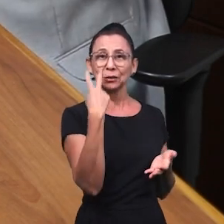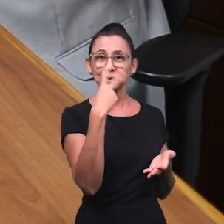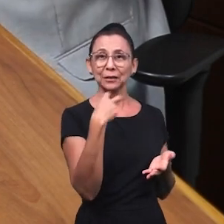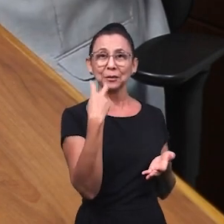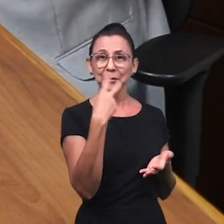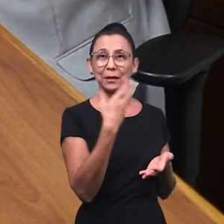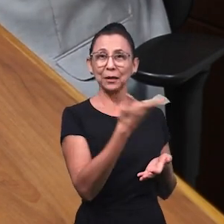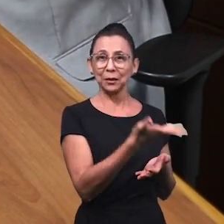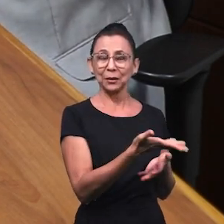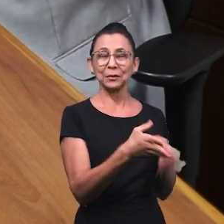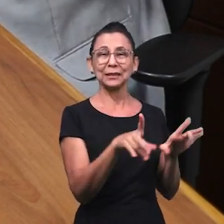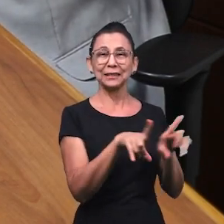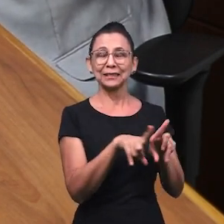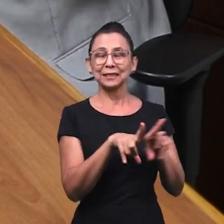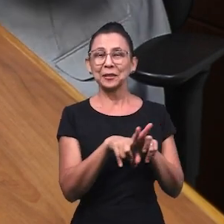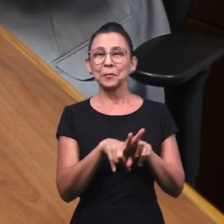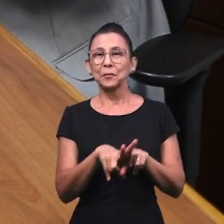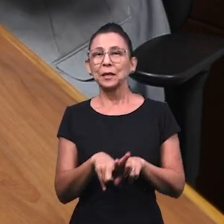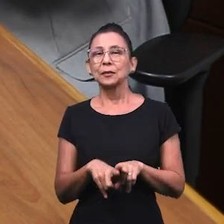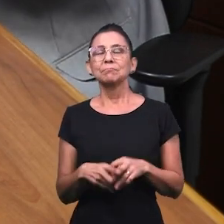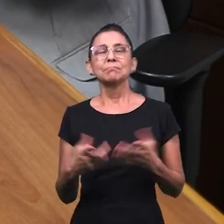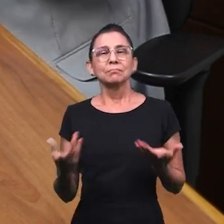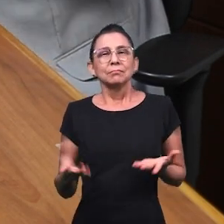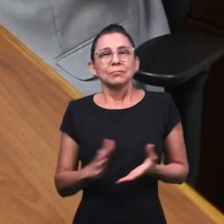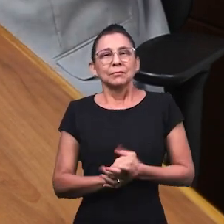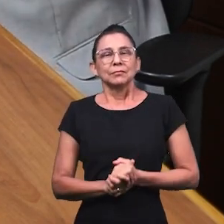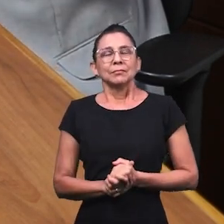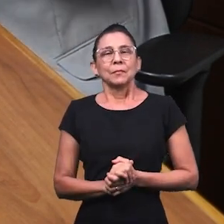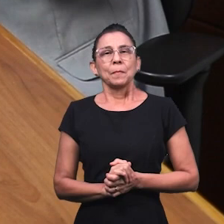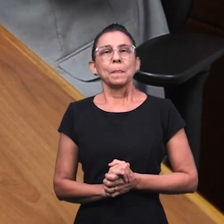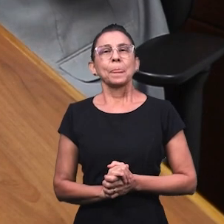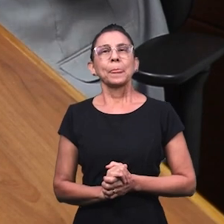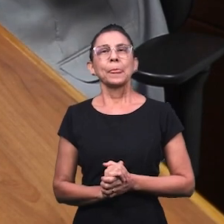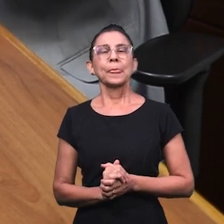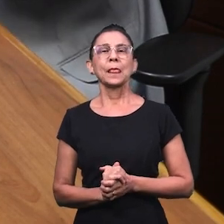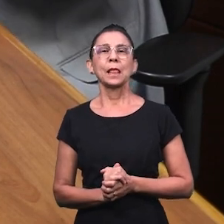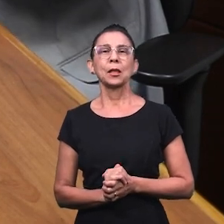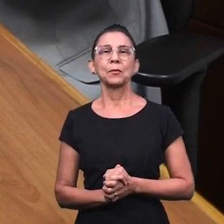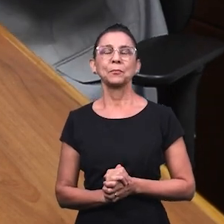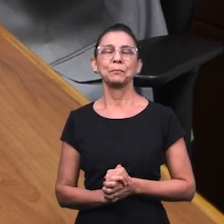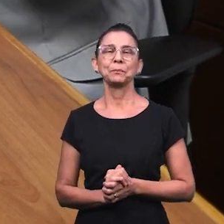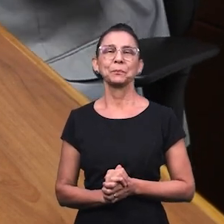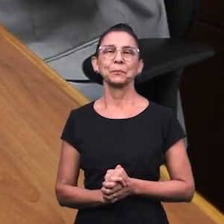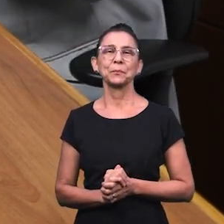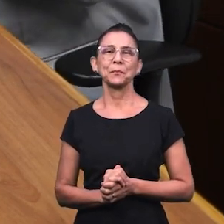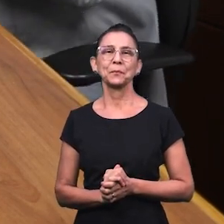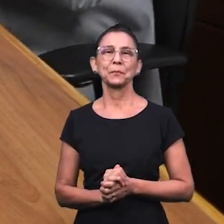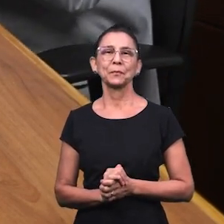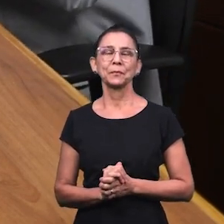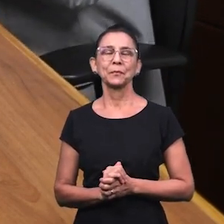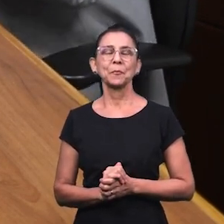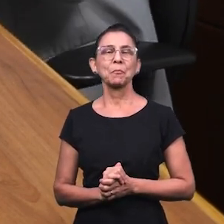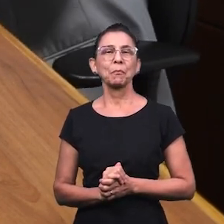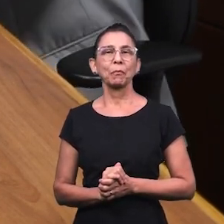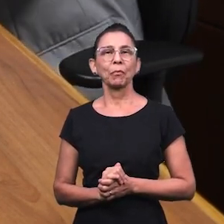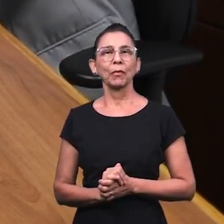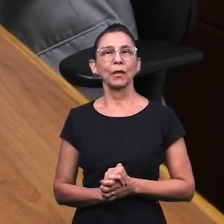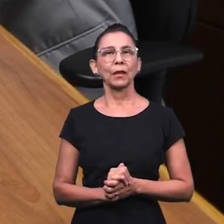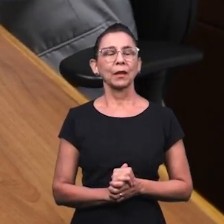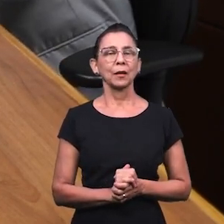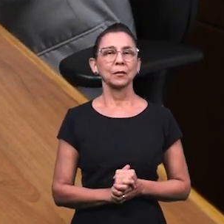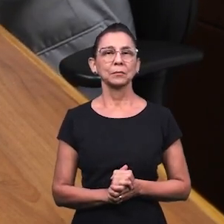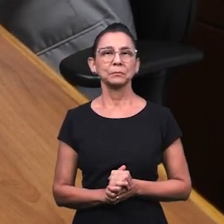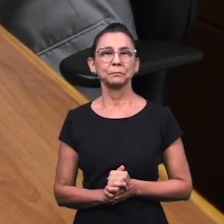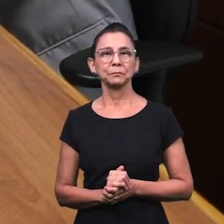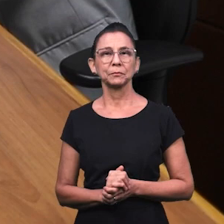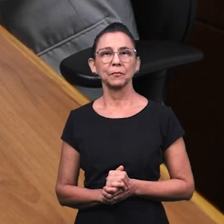labial e ele também consegue se expressar através da fala. Carlos, a primeira